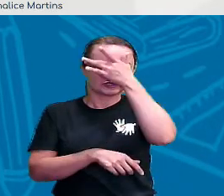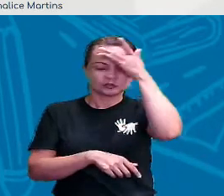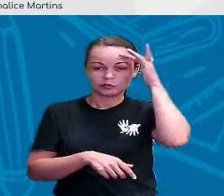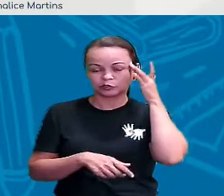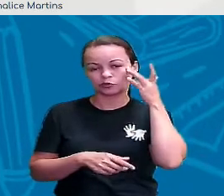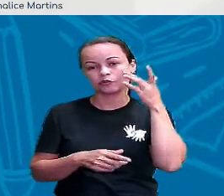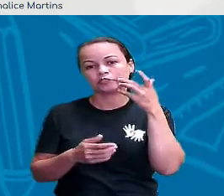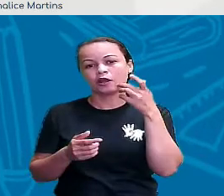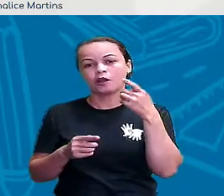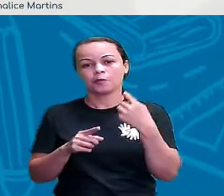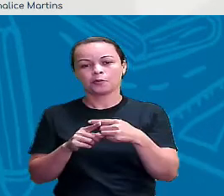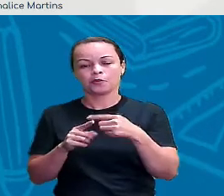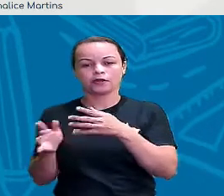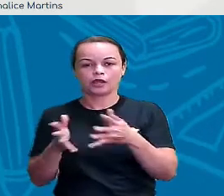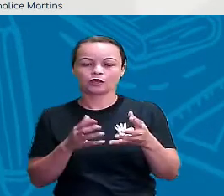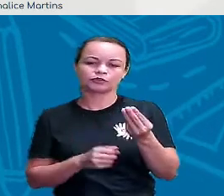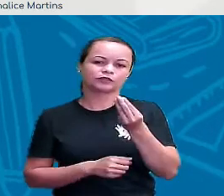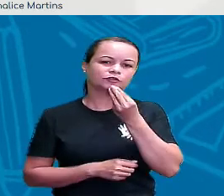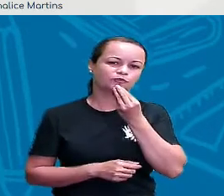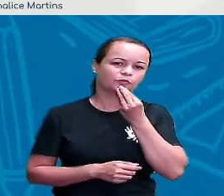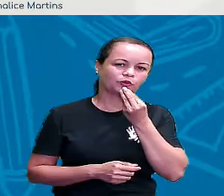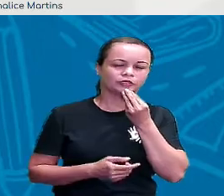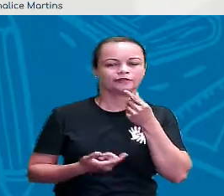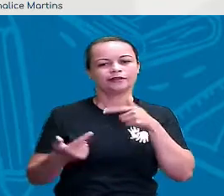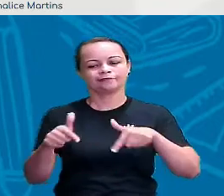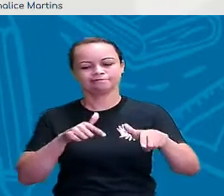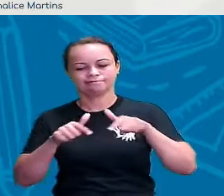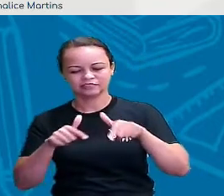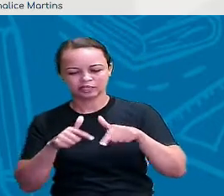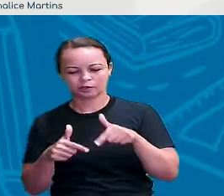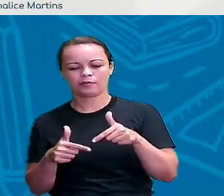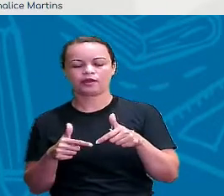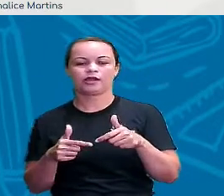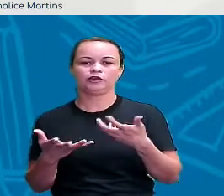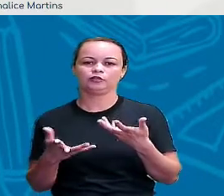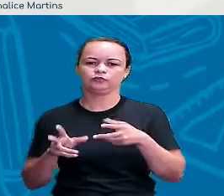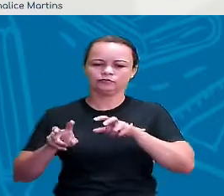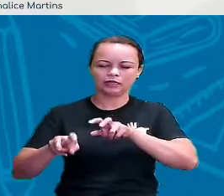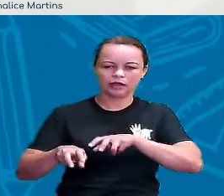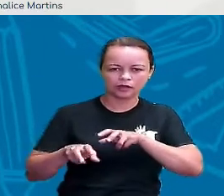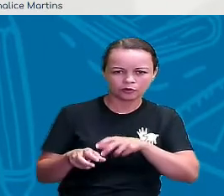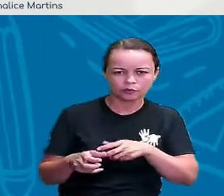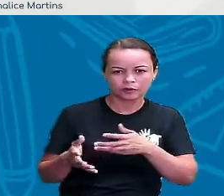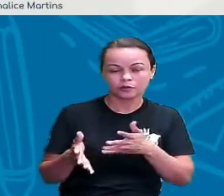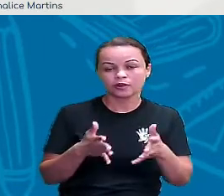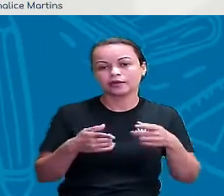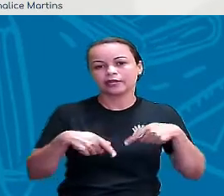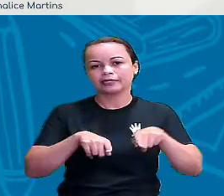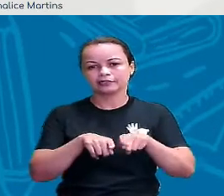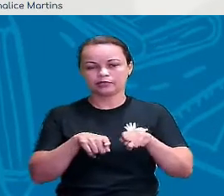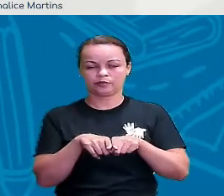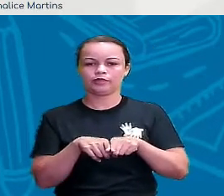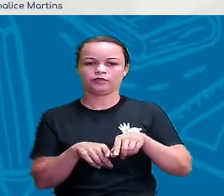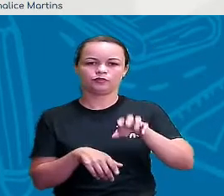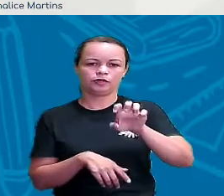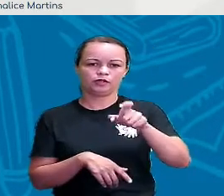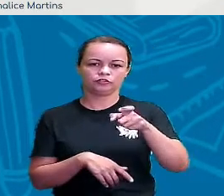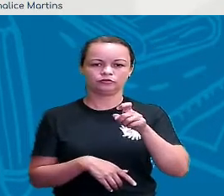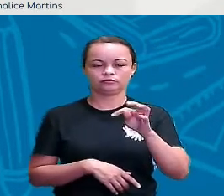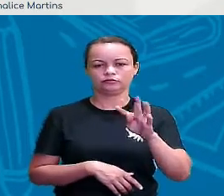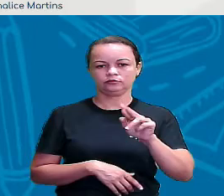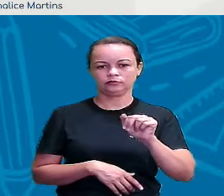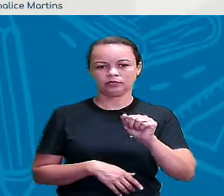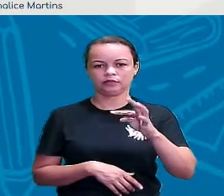pelas condições e oportunidades de trabalho na agropecuária e no extrativismo,